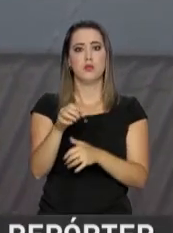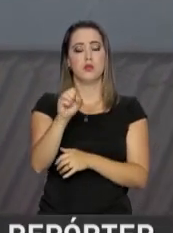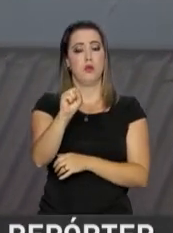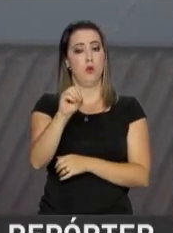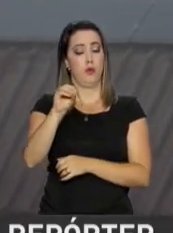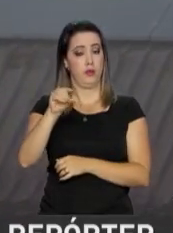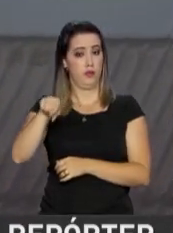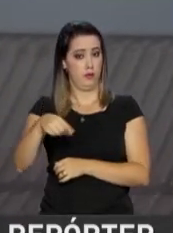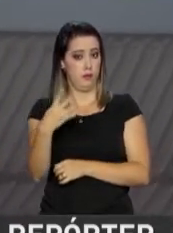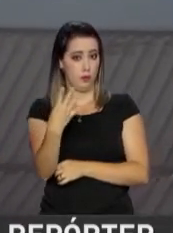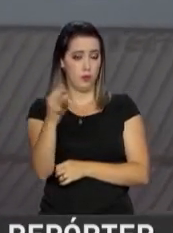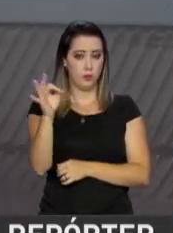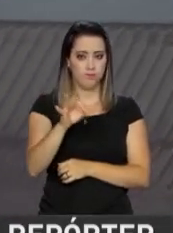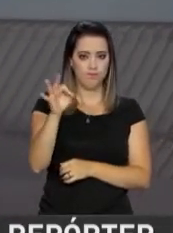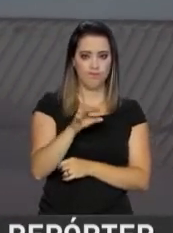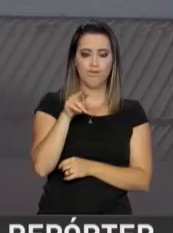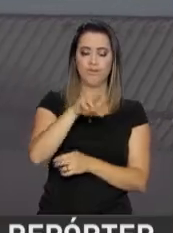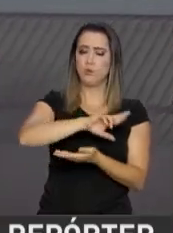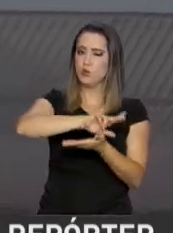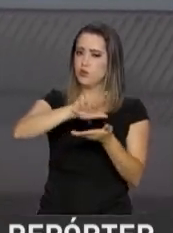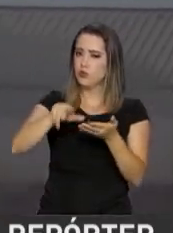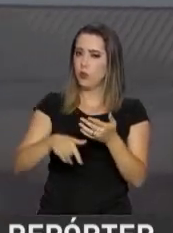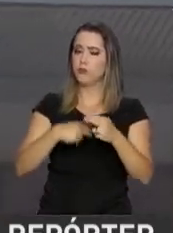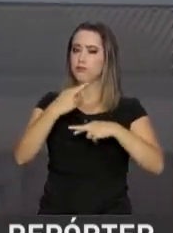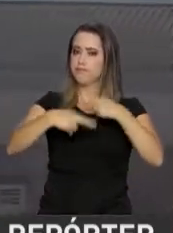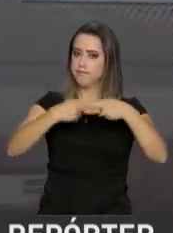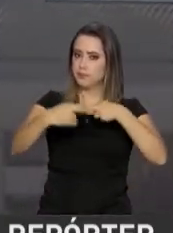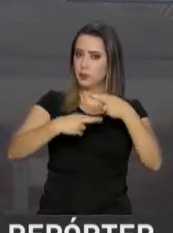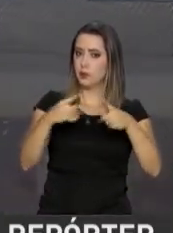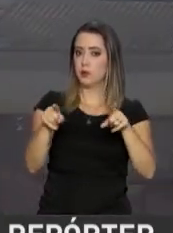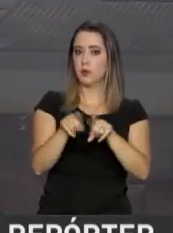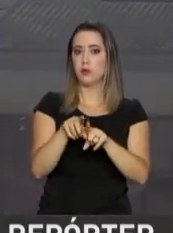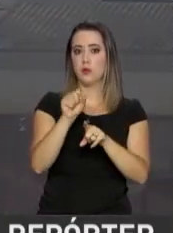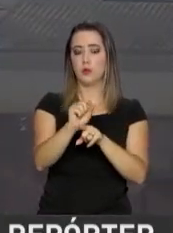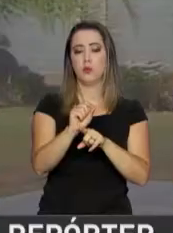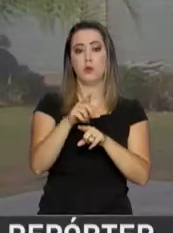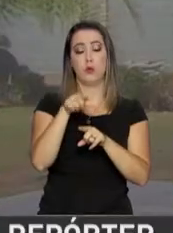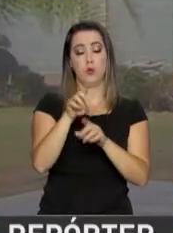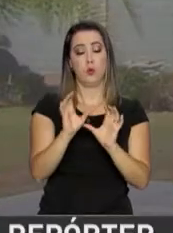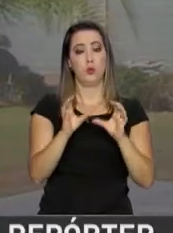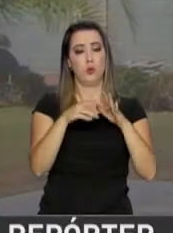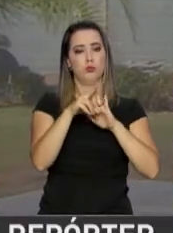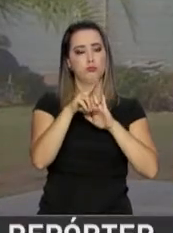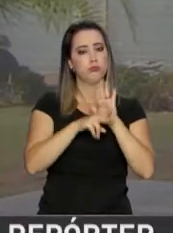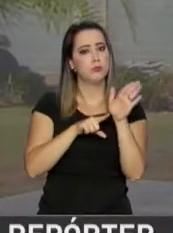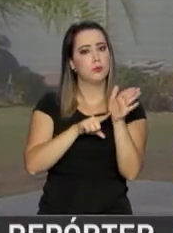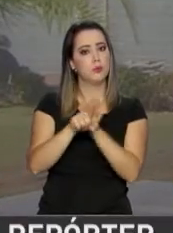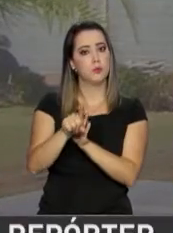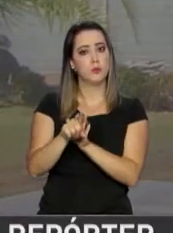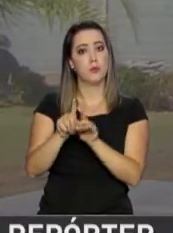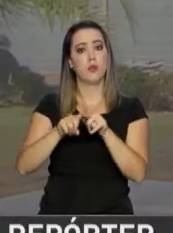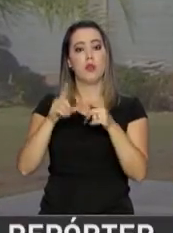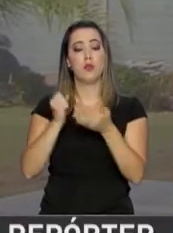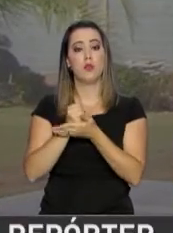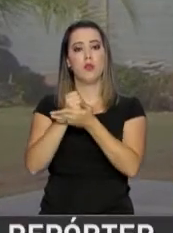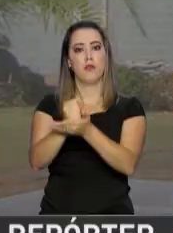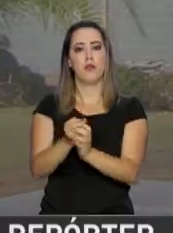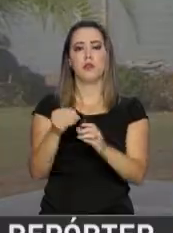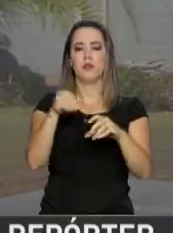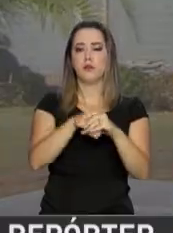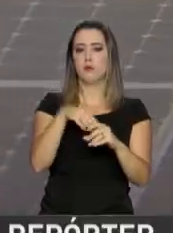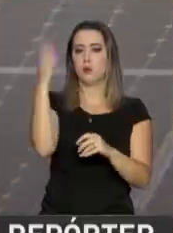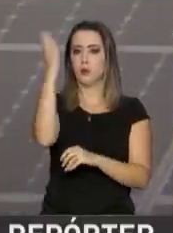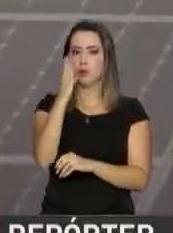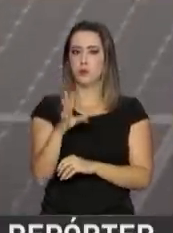80,4 por cento dessas fontes de acordo com o boletim anual energia no bloco dos brics já na oferta interna de energia